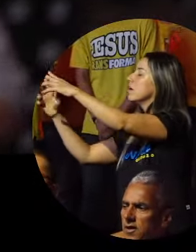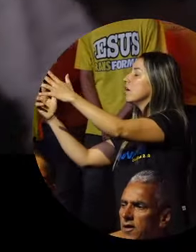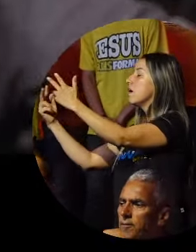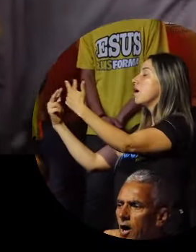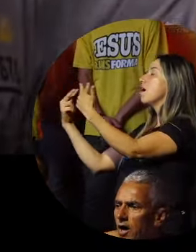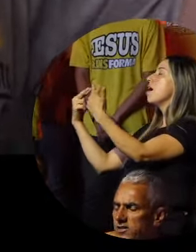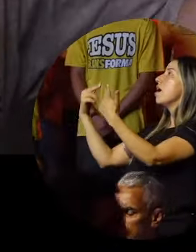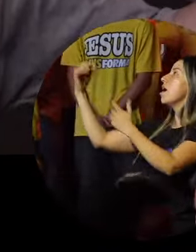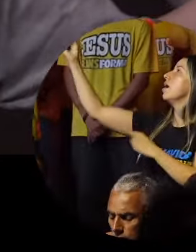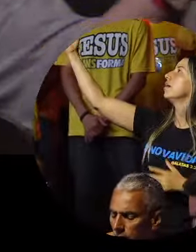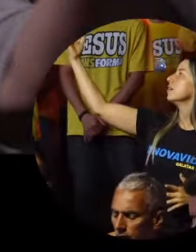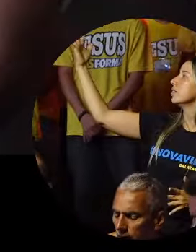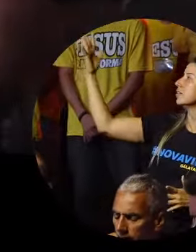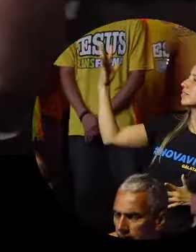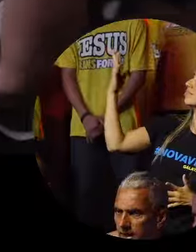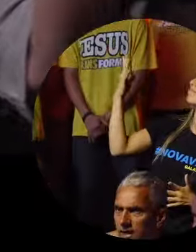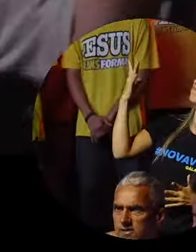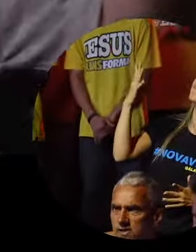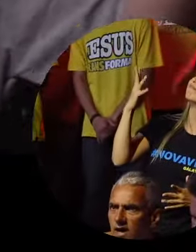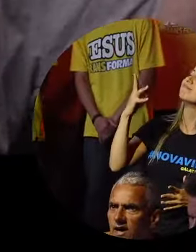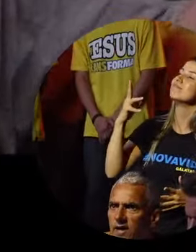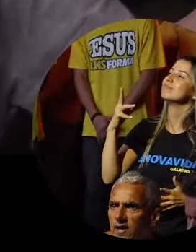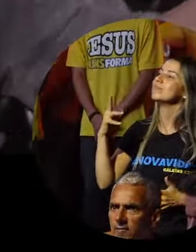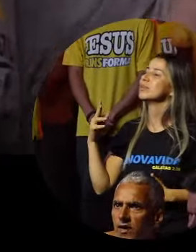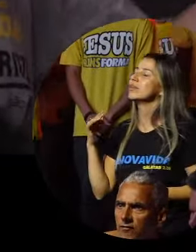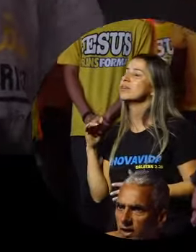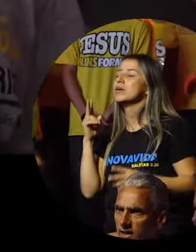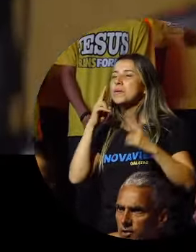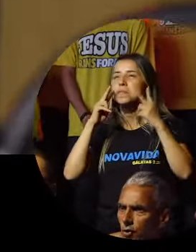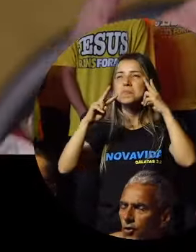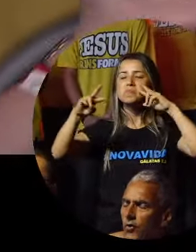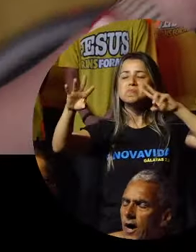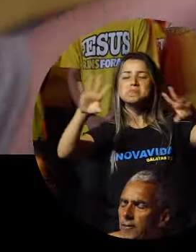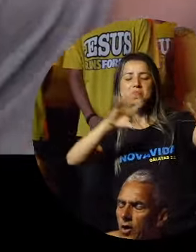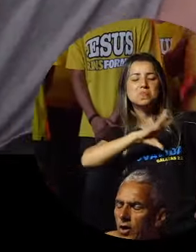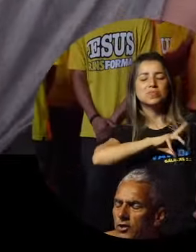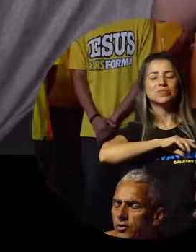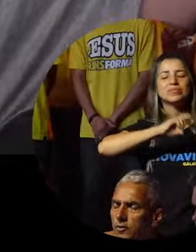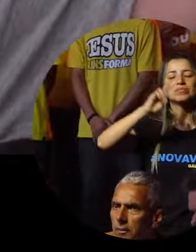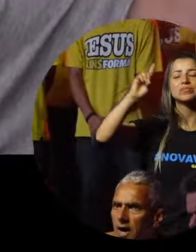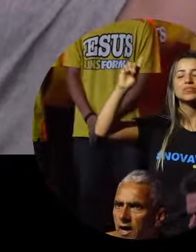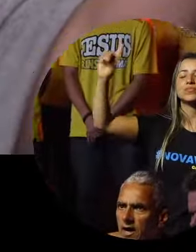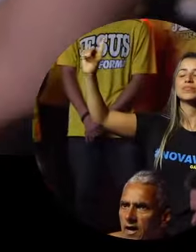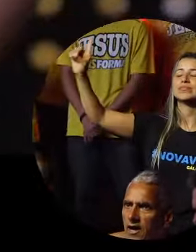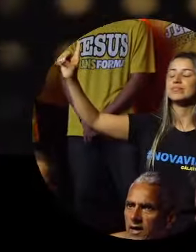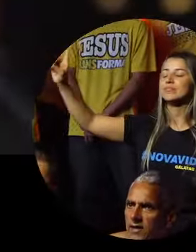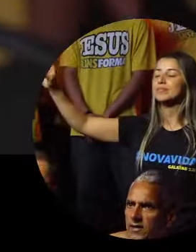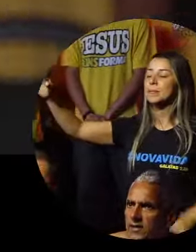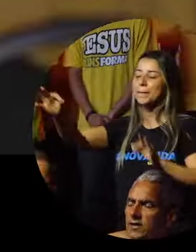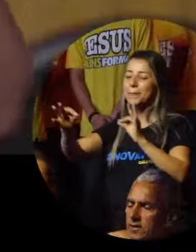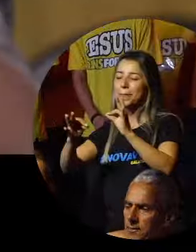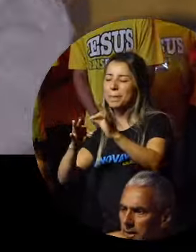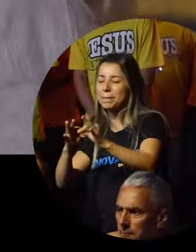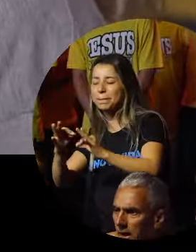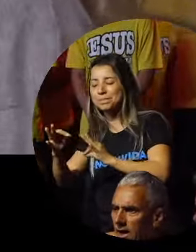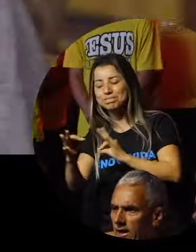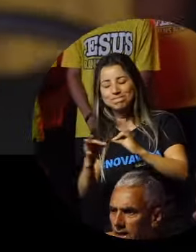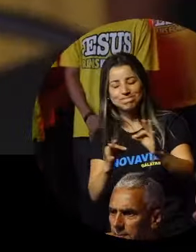Tua cruz mostra Tua graça, fala do amor do Pai,